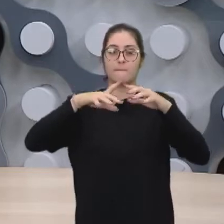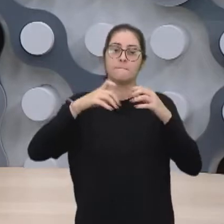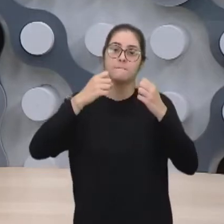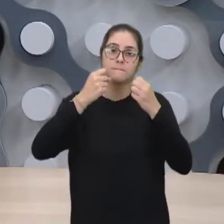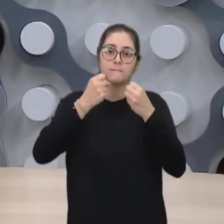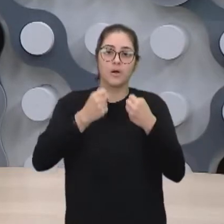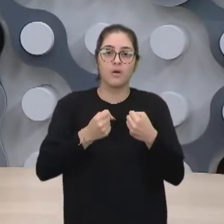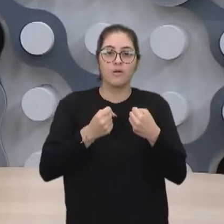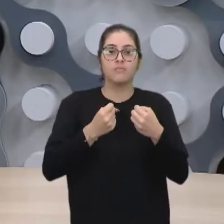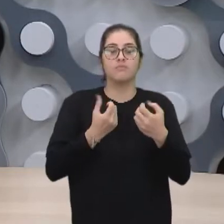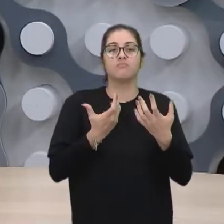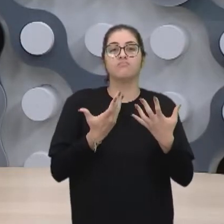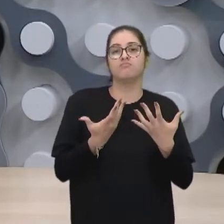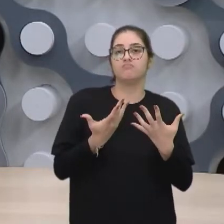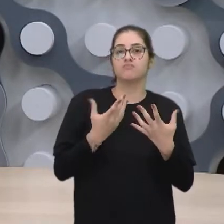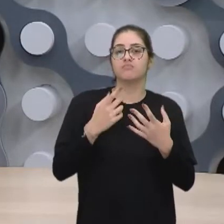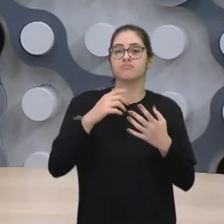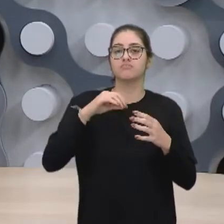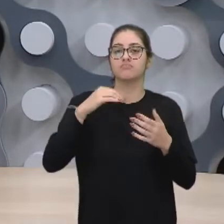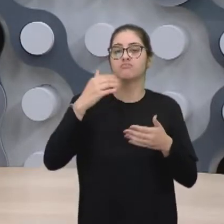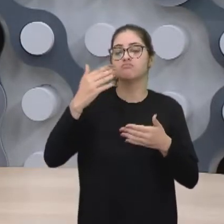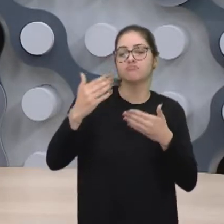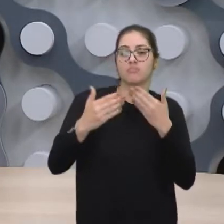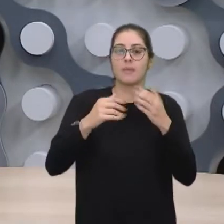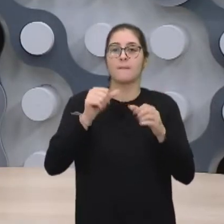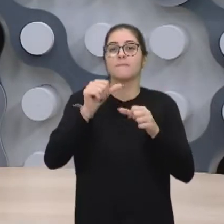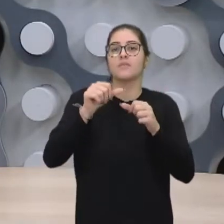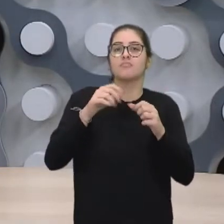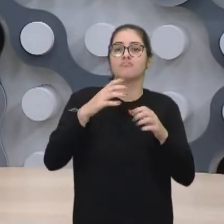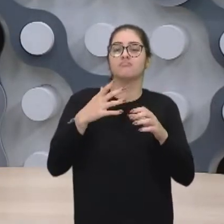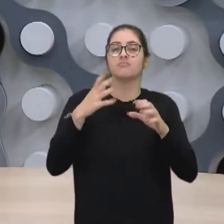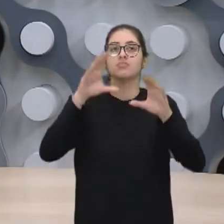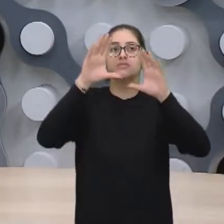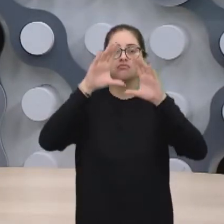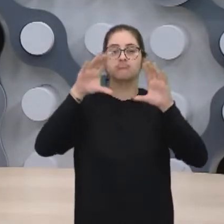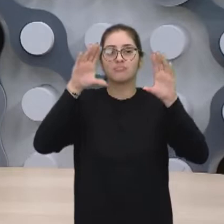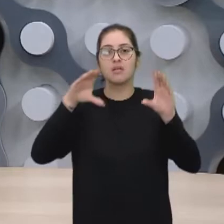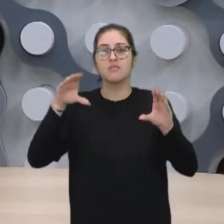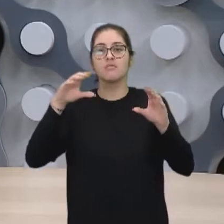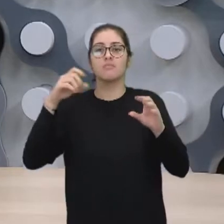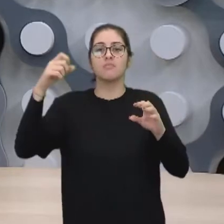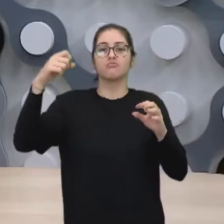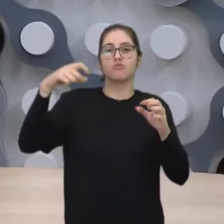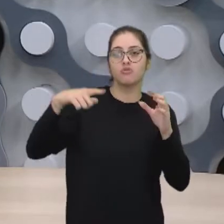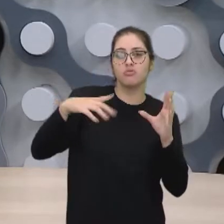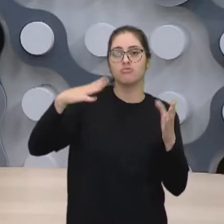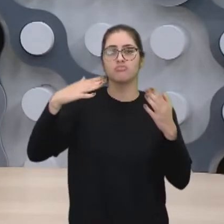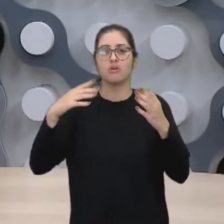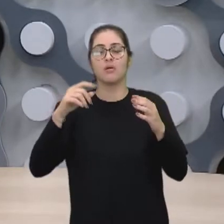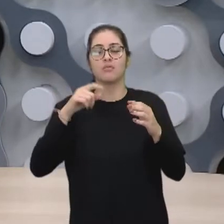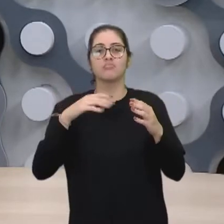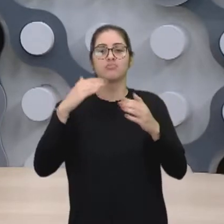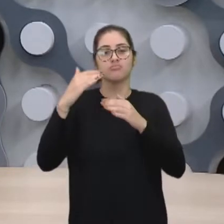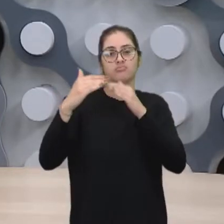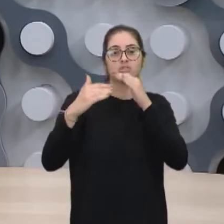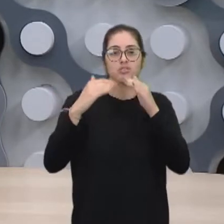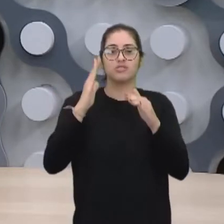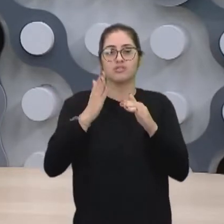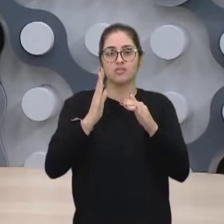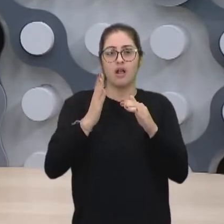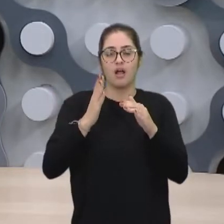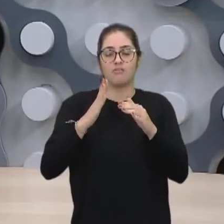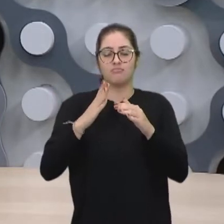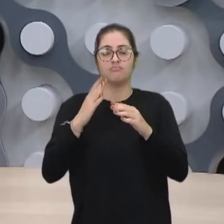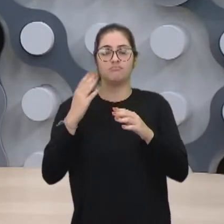aí proveniente aí de um processo de mudança climática, mas já havia esse processo aí, já acontece esse